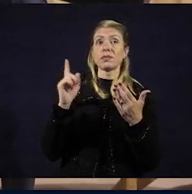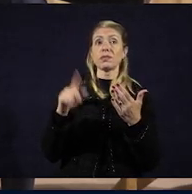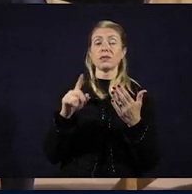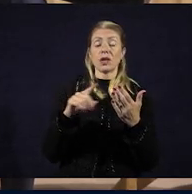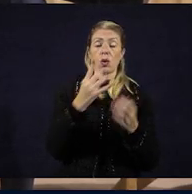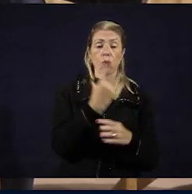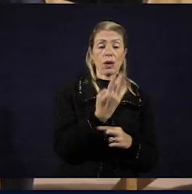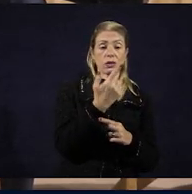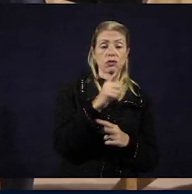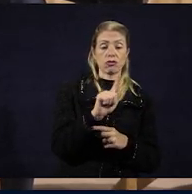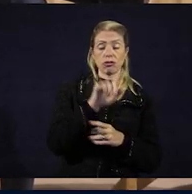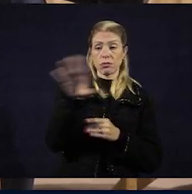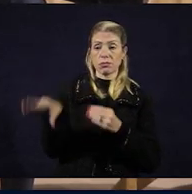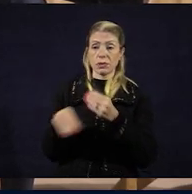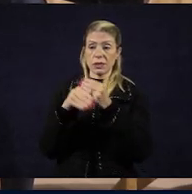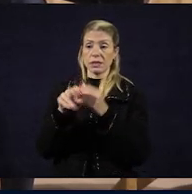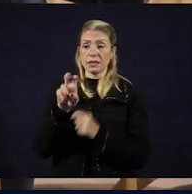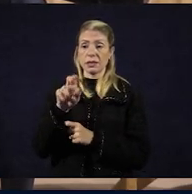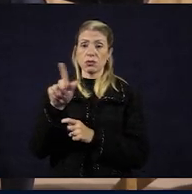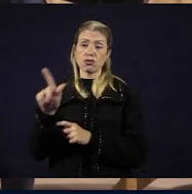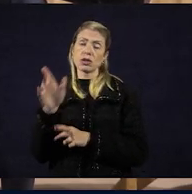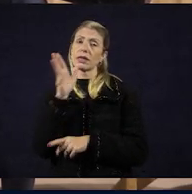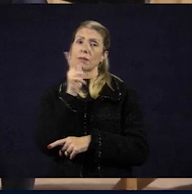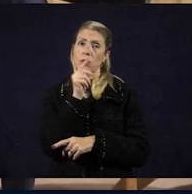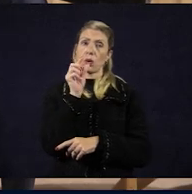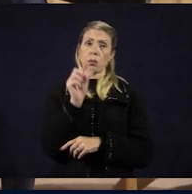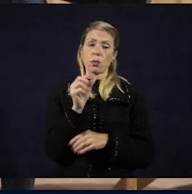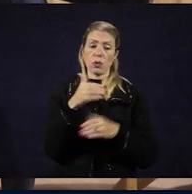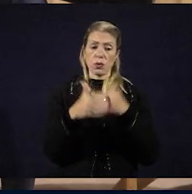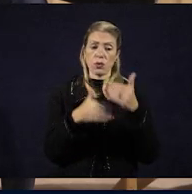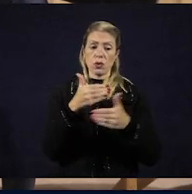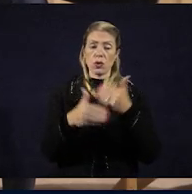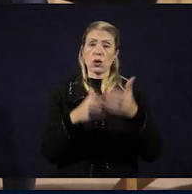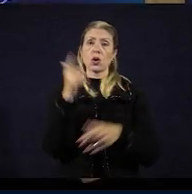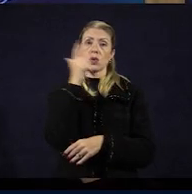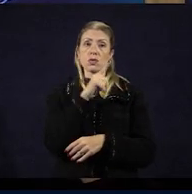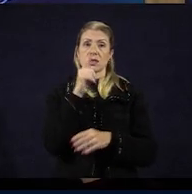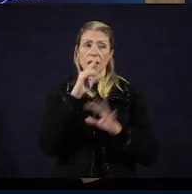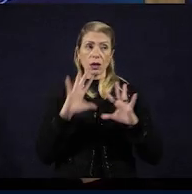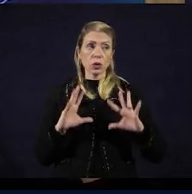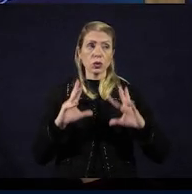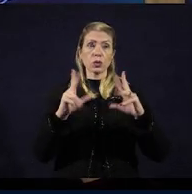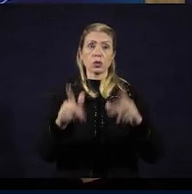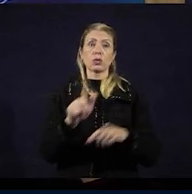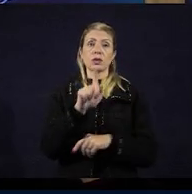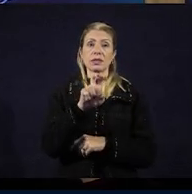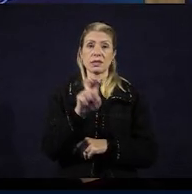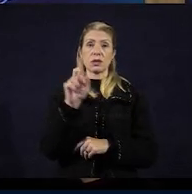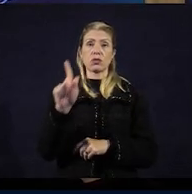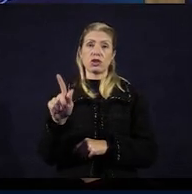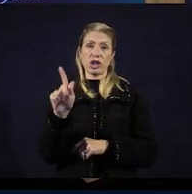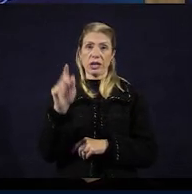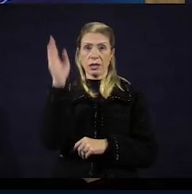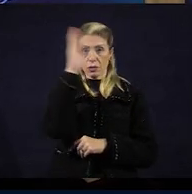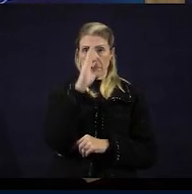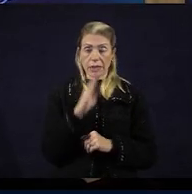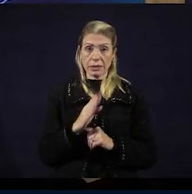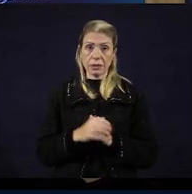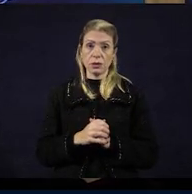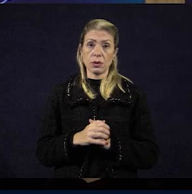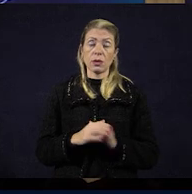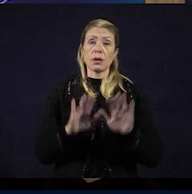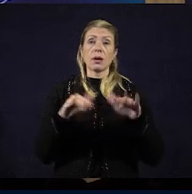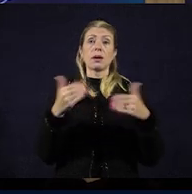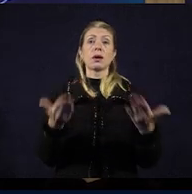vai ser implementada em algumas fases né vai levar um pouquinho de tempo para a gente poder ter conectividade 5g para o país inteiro e como é que você